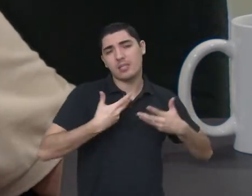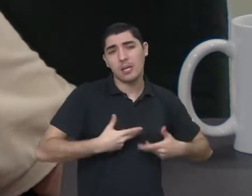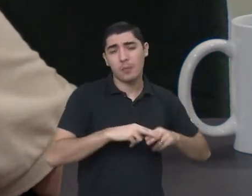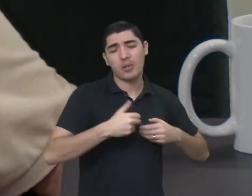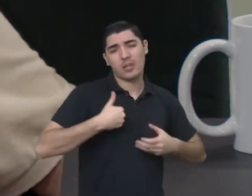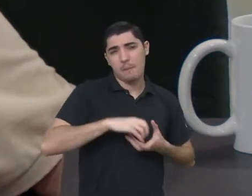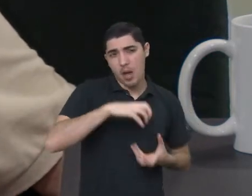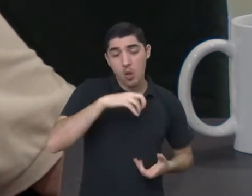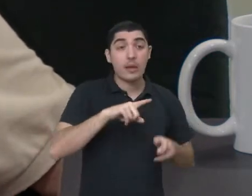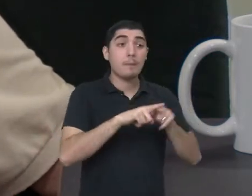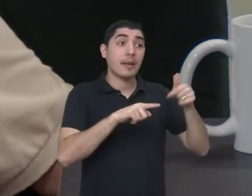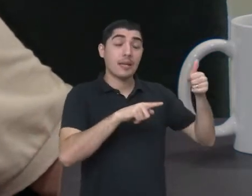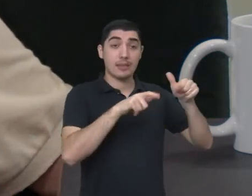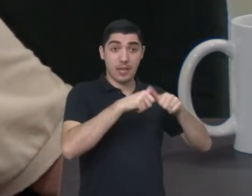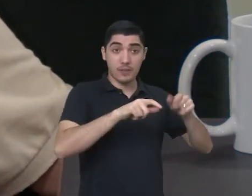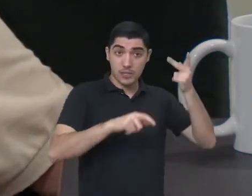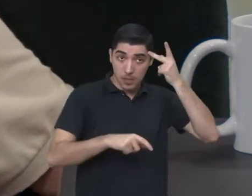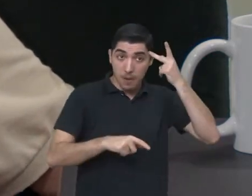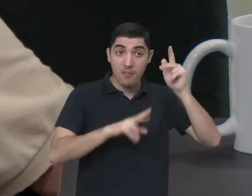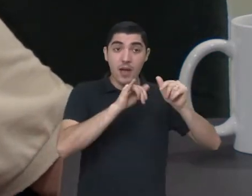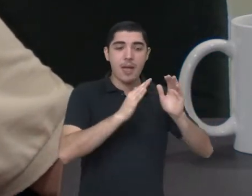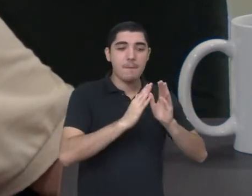que não podia, falou bobagem?